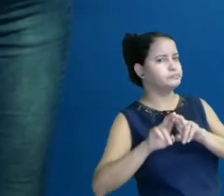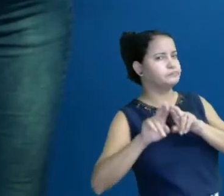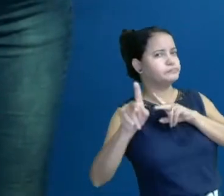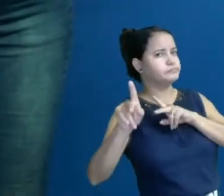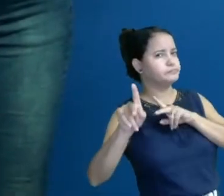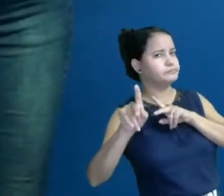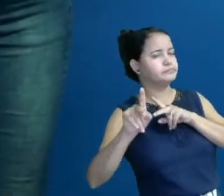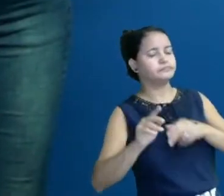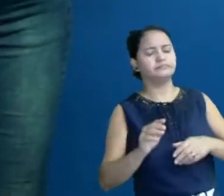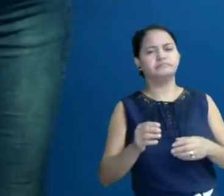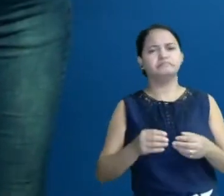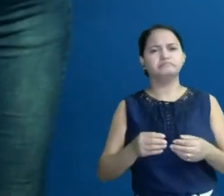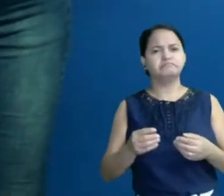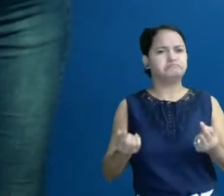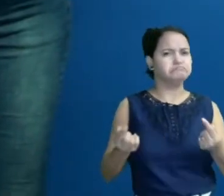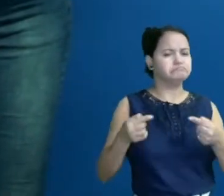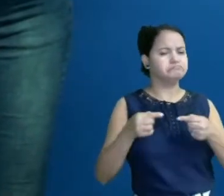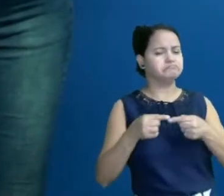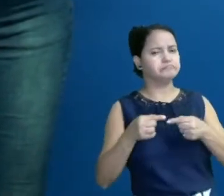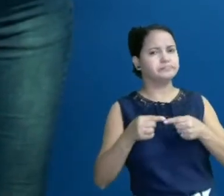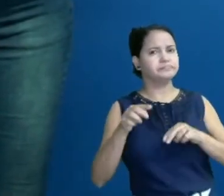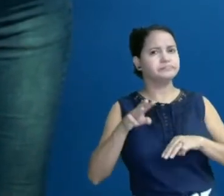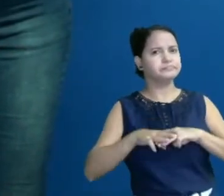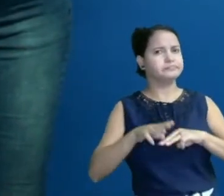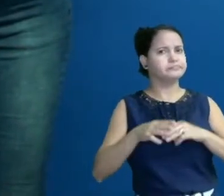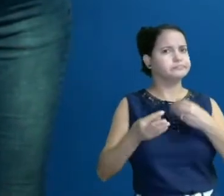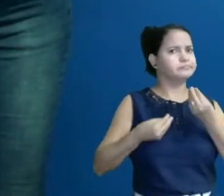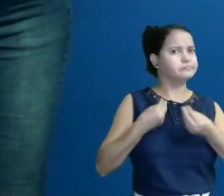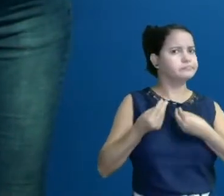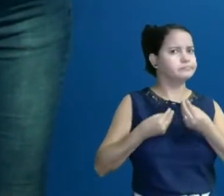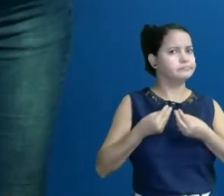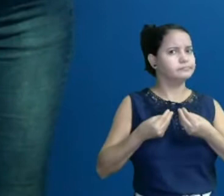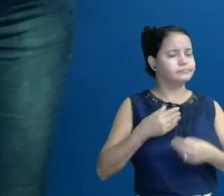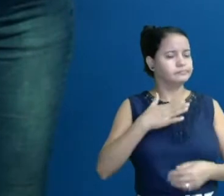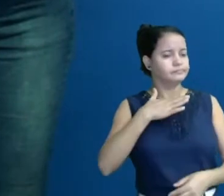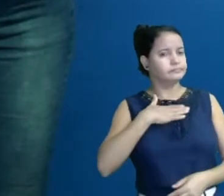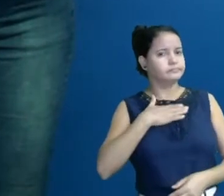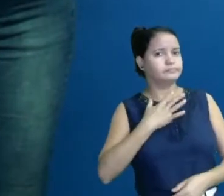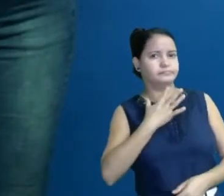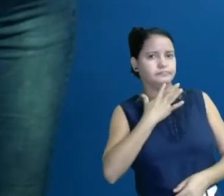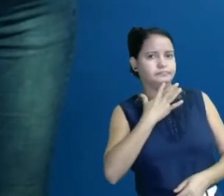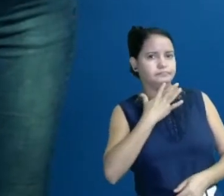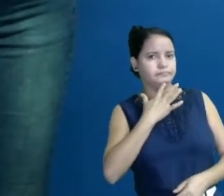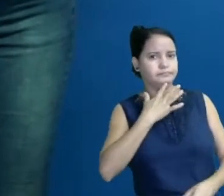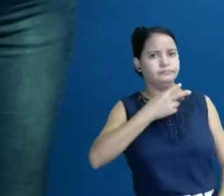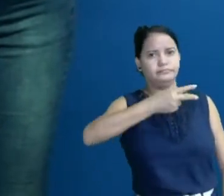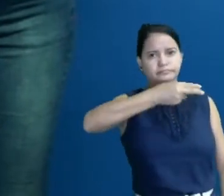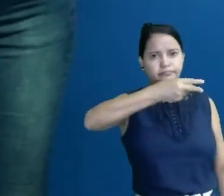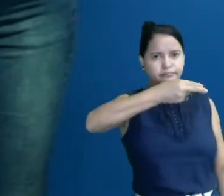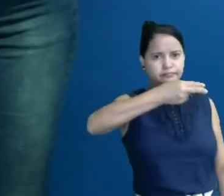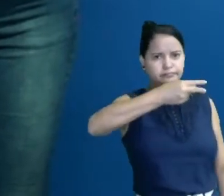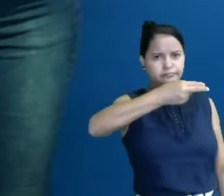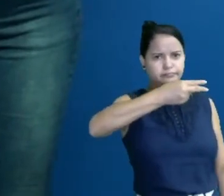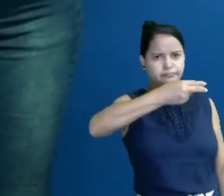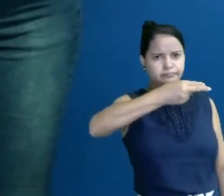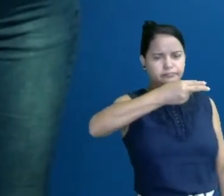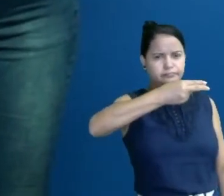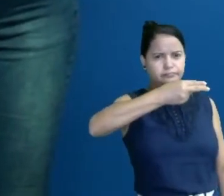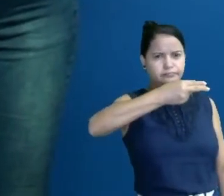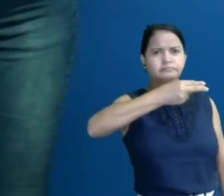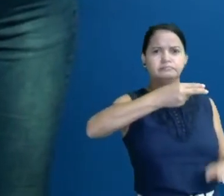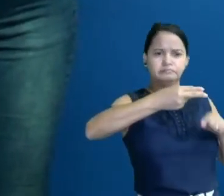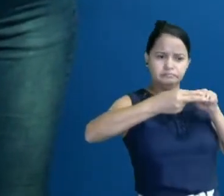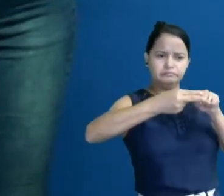que relação tem com a matemática essa ideia de igualdade desigualdade eu conheço o sinal de igual né você deve estar pensando